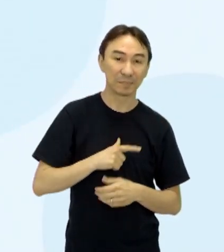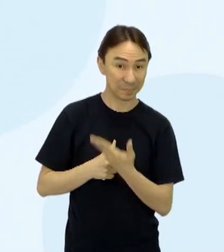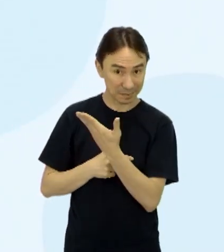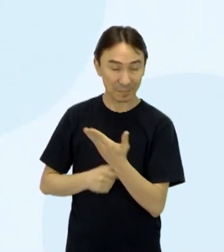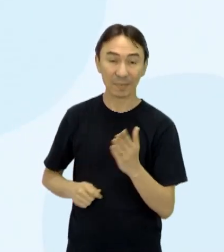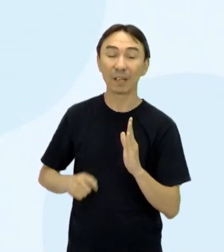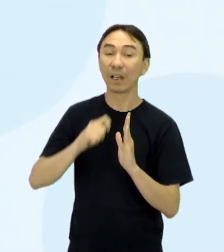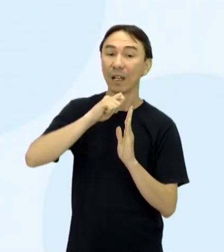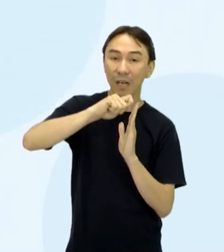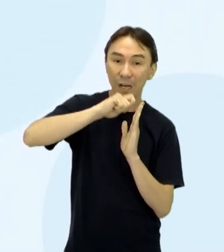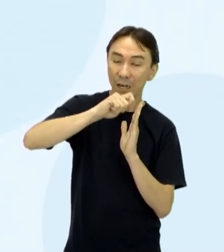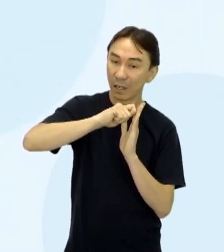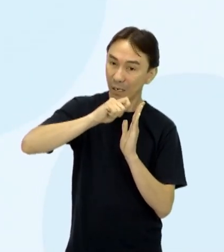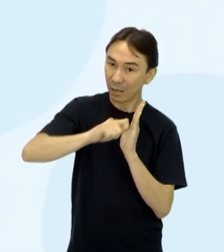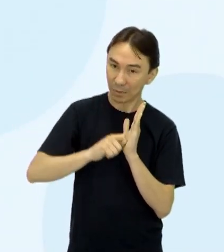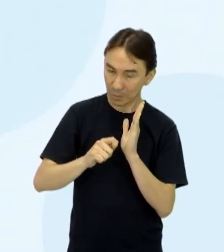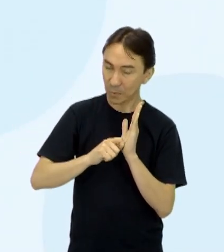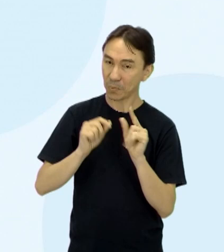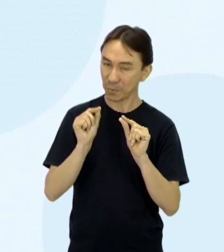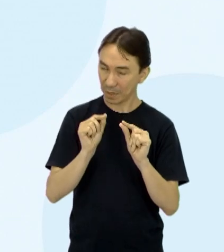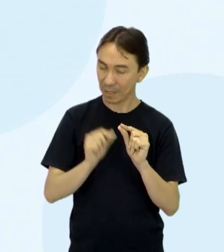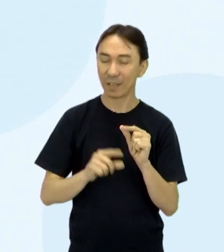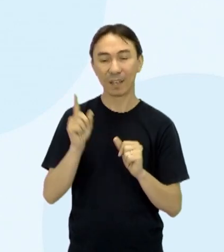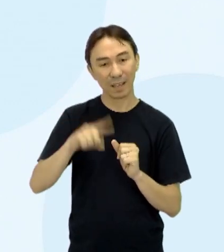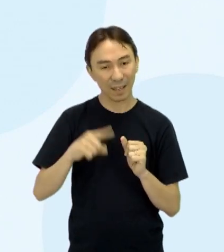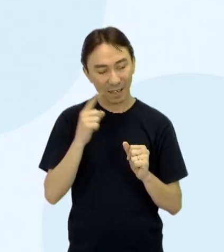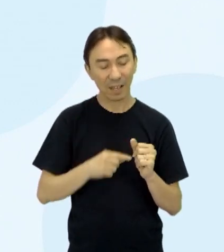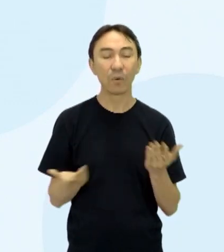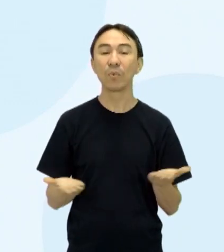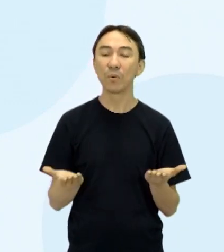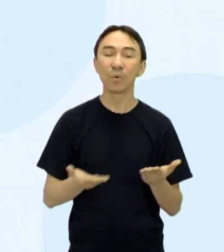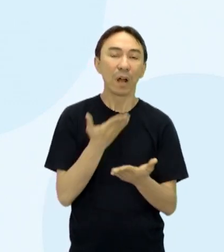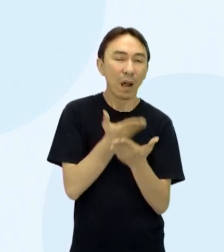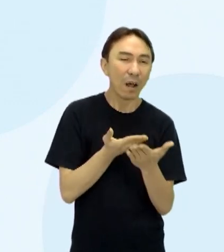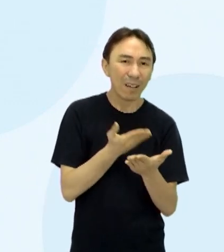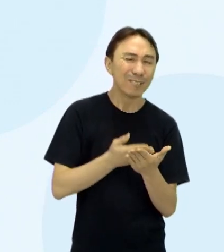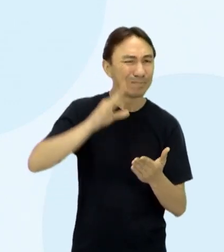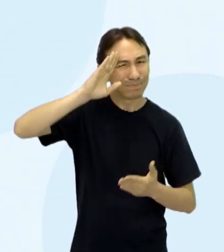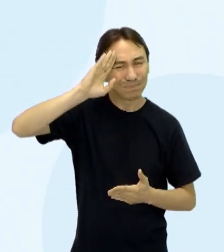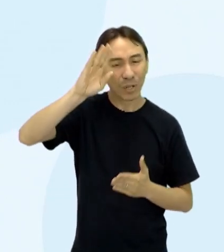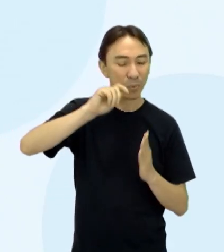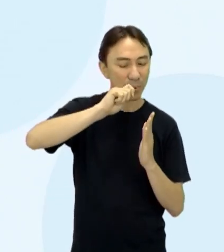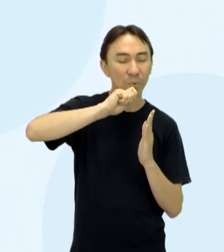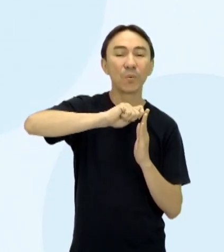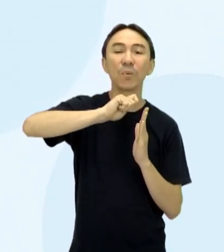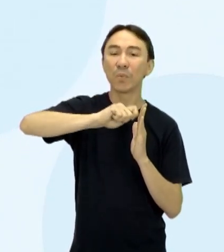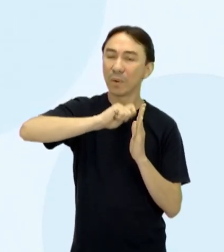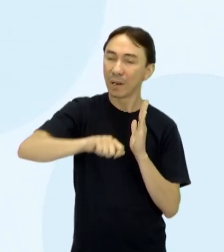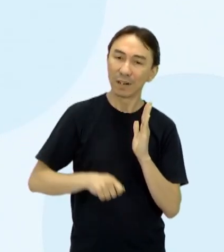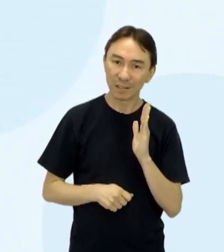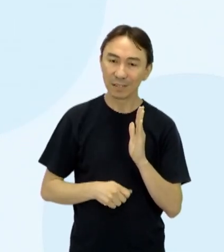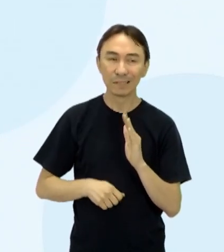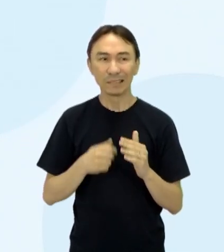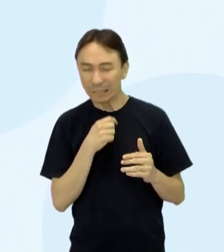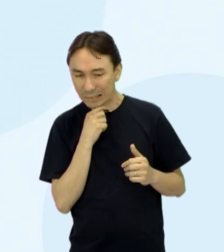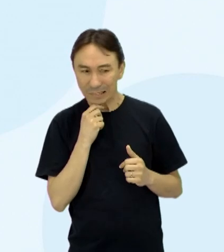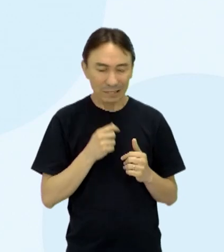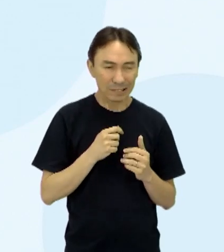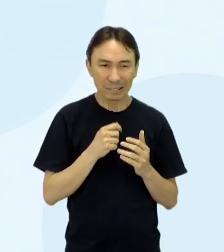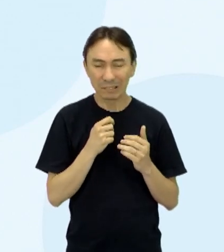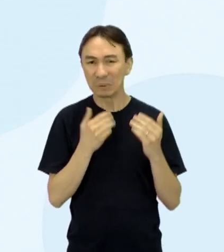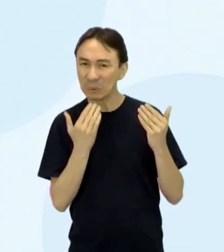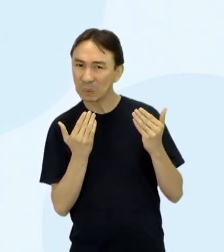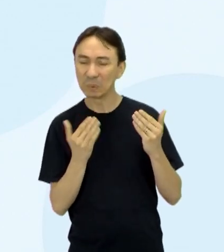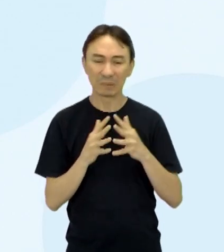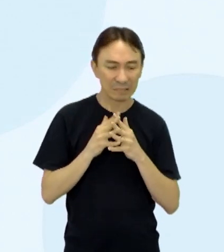anotar os pontos principais da aula, resolução de atividades, ali algumas dúvidas que de repente podem